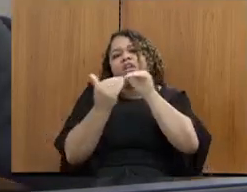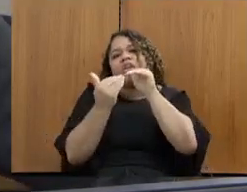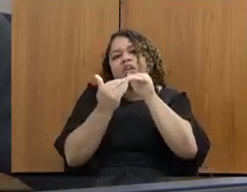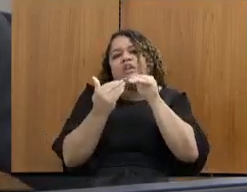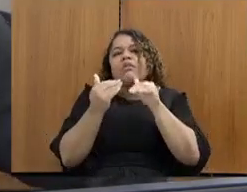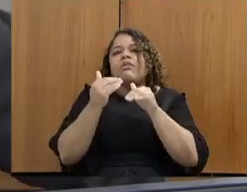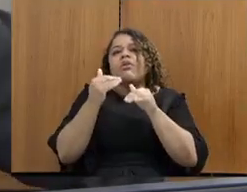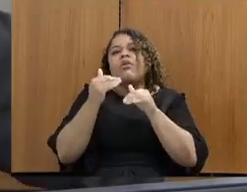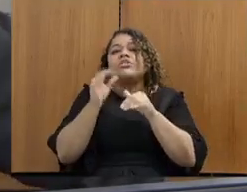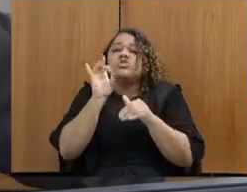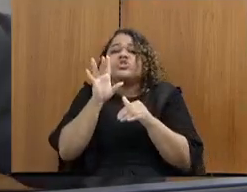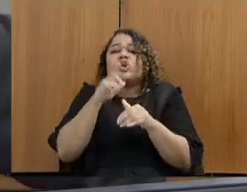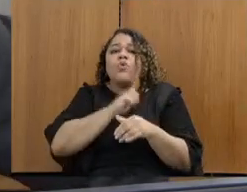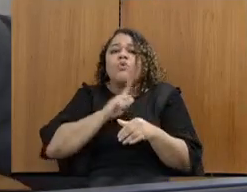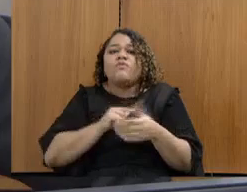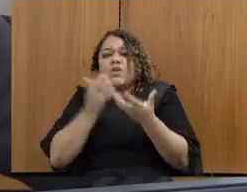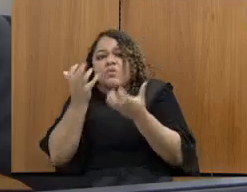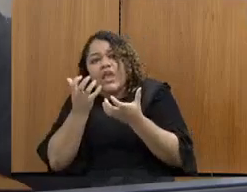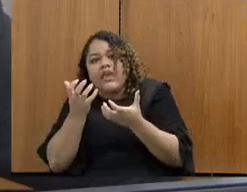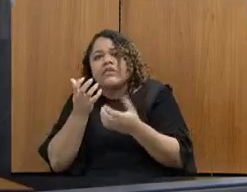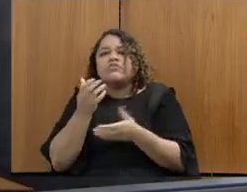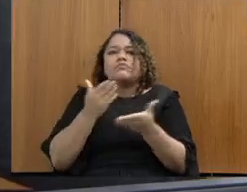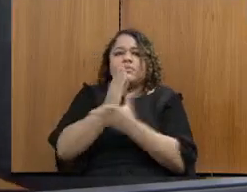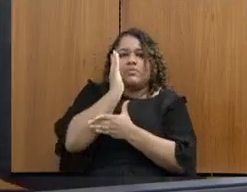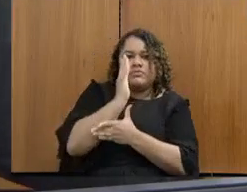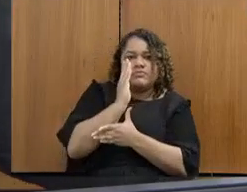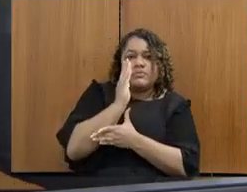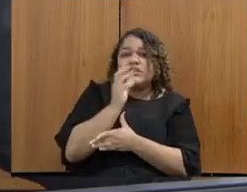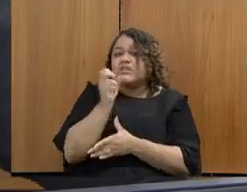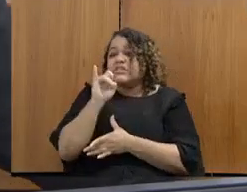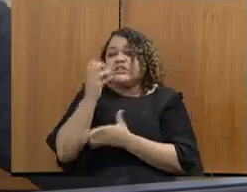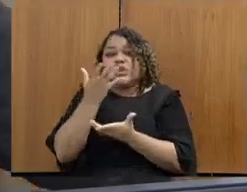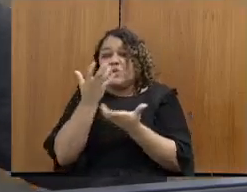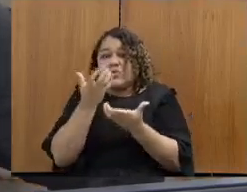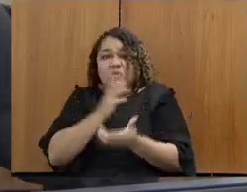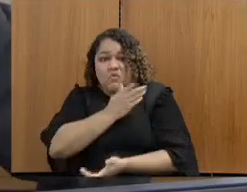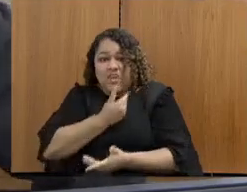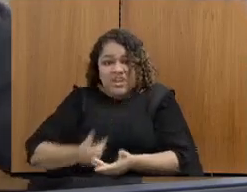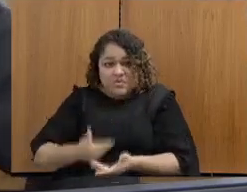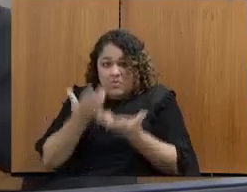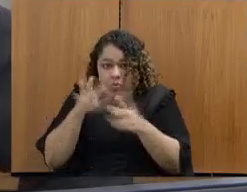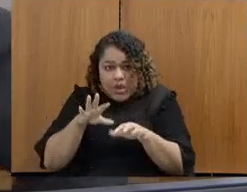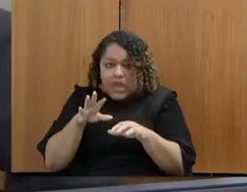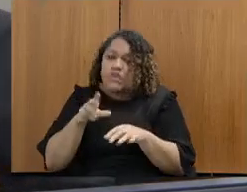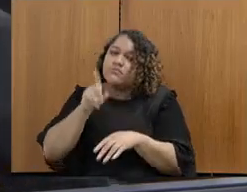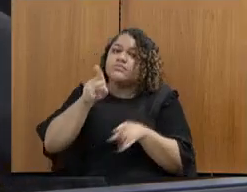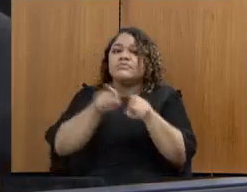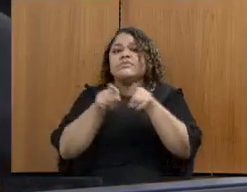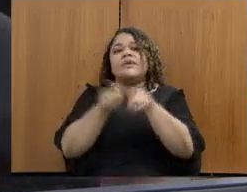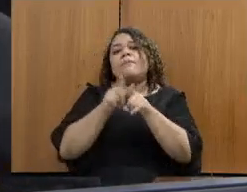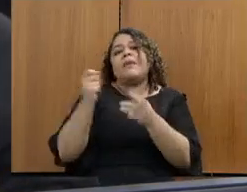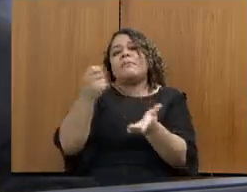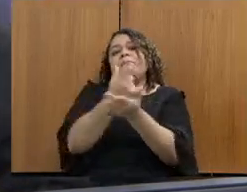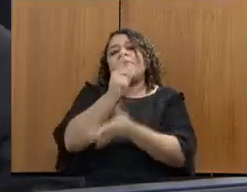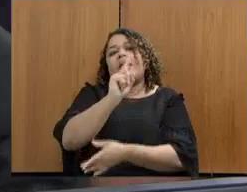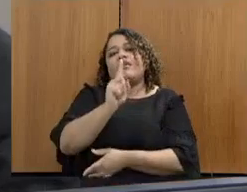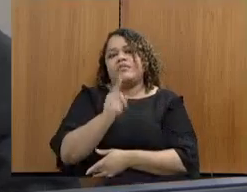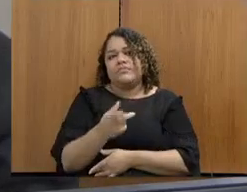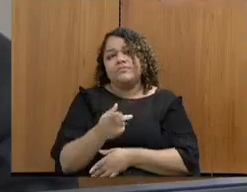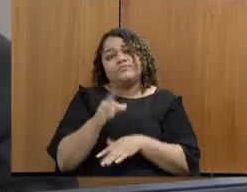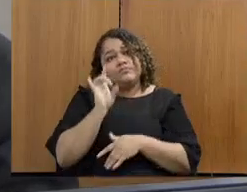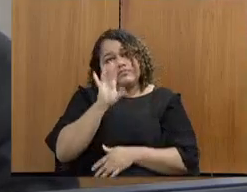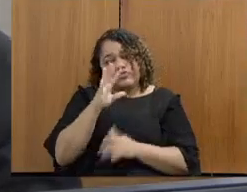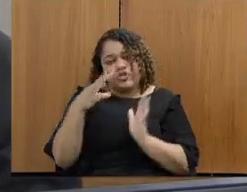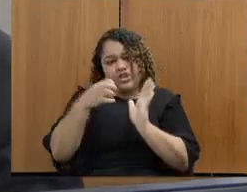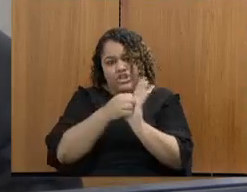se o governo quer ela é aprovado sancionada o governo paga se o governo não quer também não é par Então queria só fazer esse registro